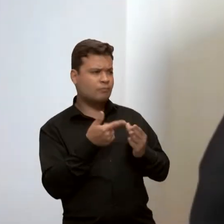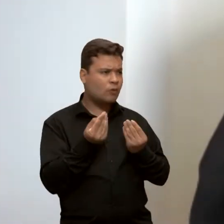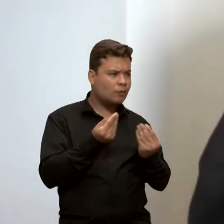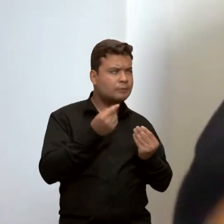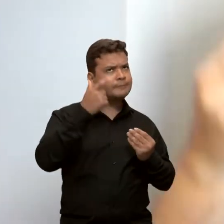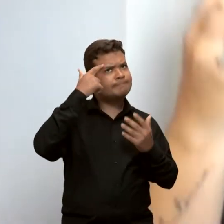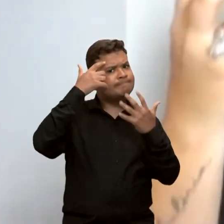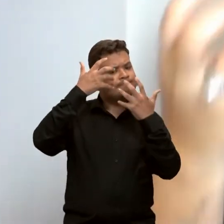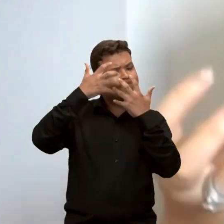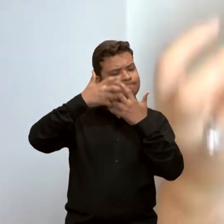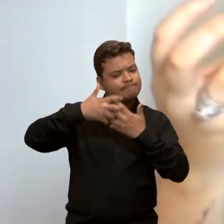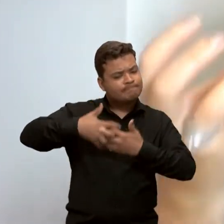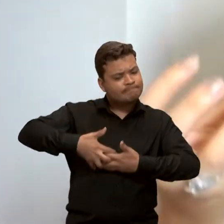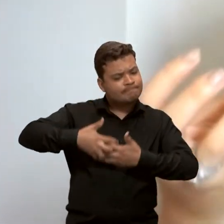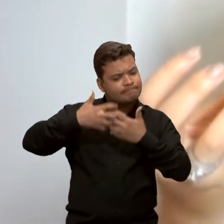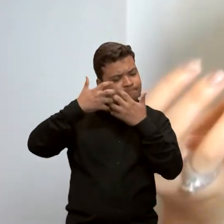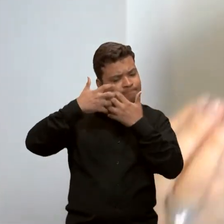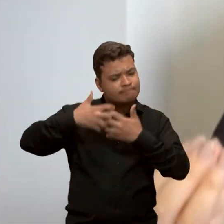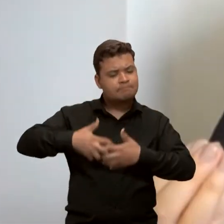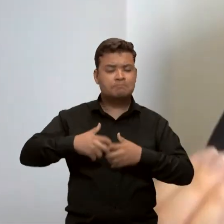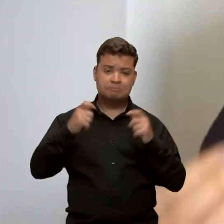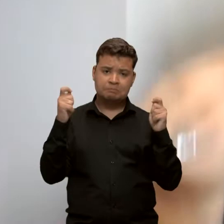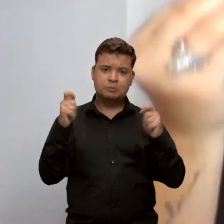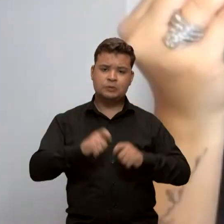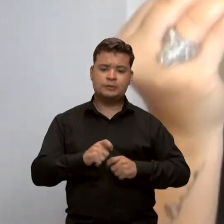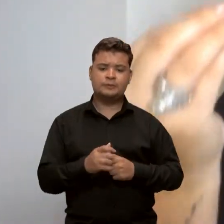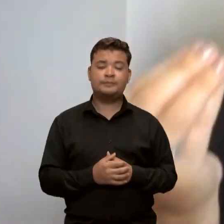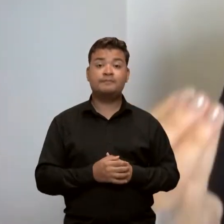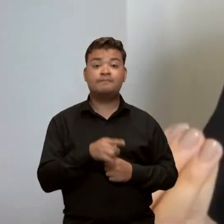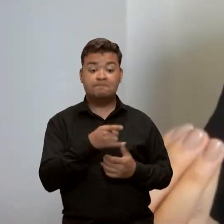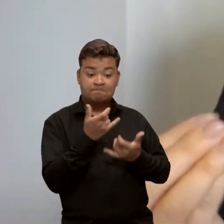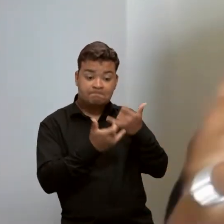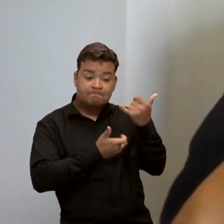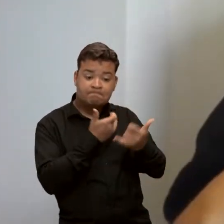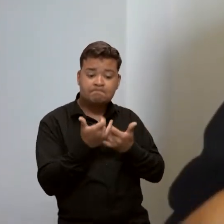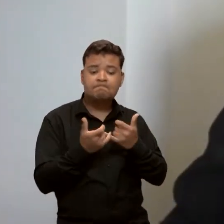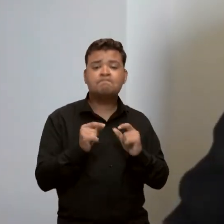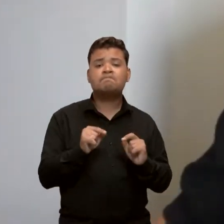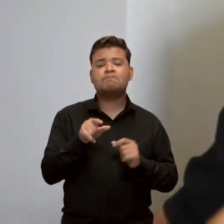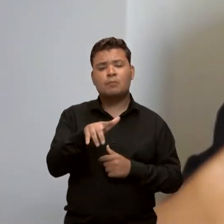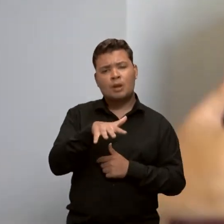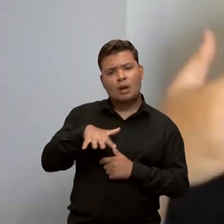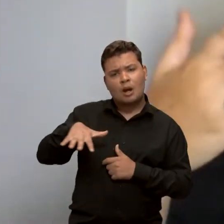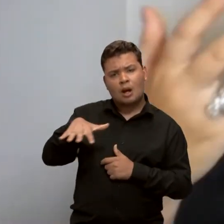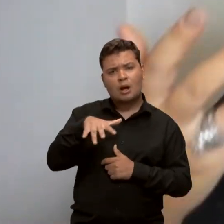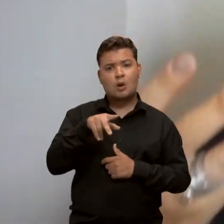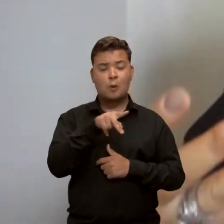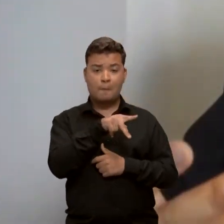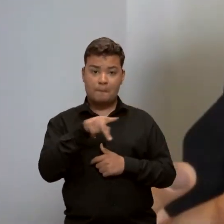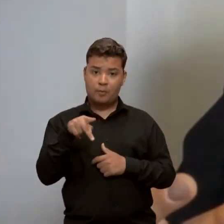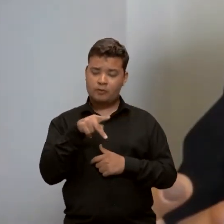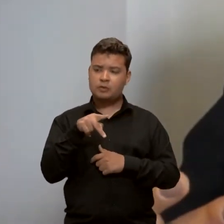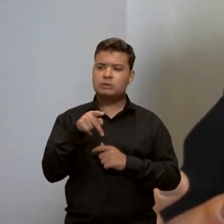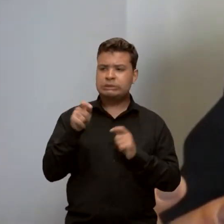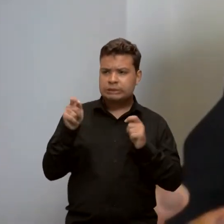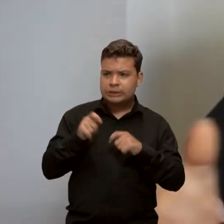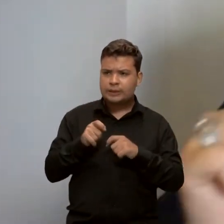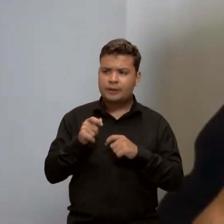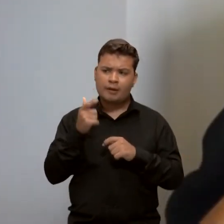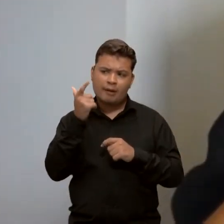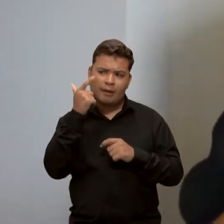sociais. A brincadeira de papéis sociais é espaço para que o professor problematize com